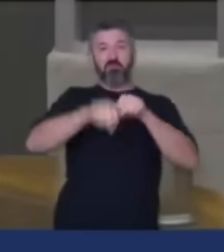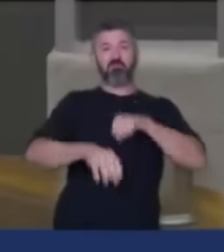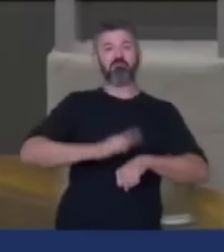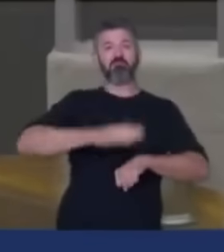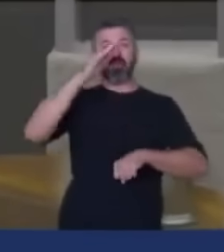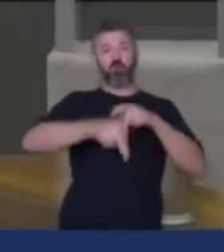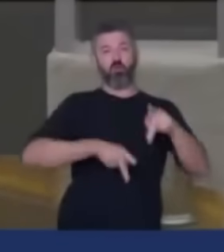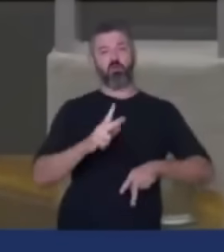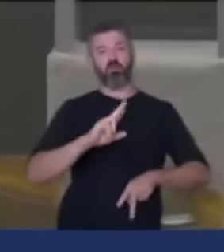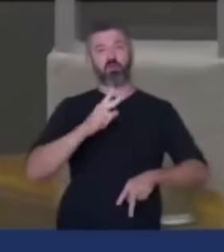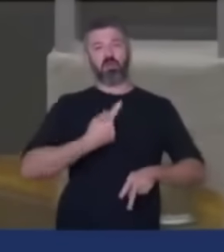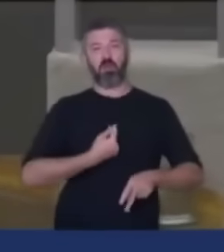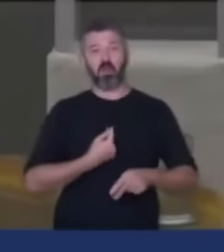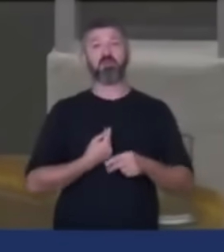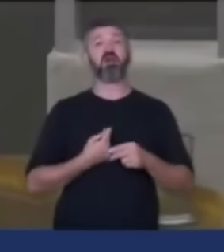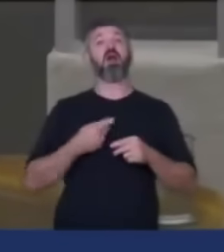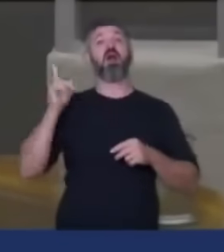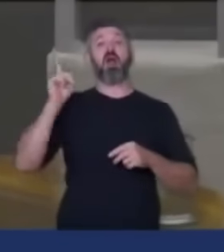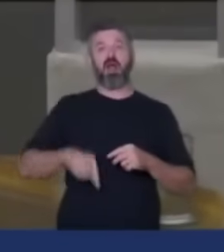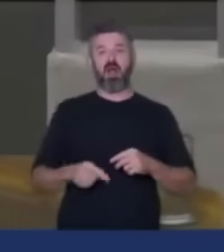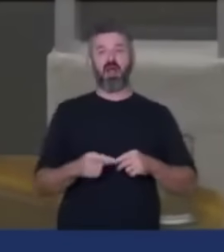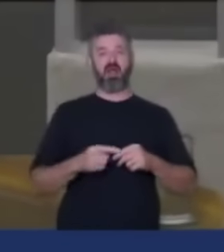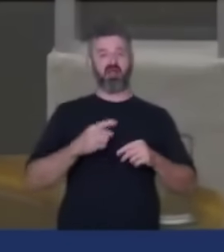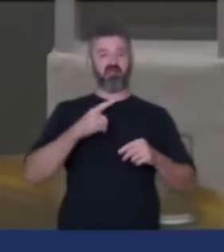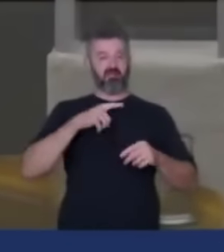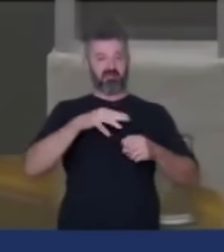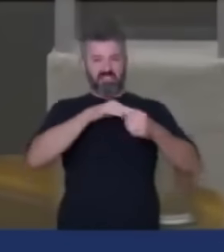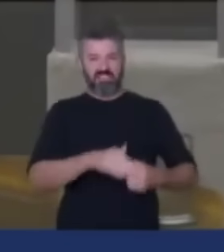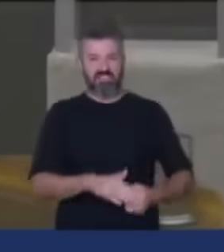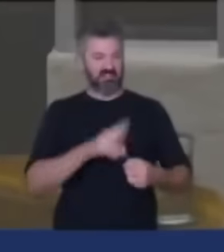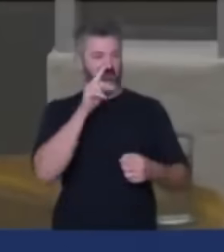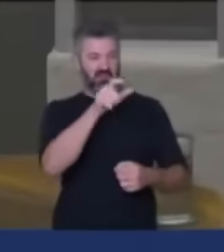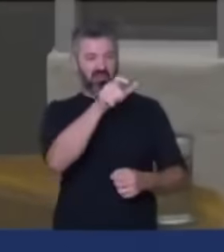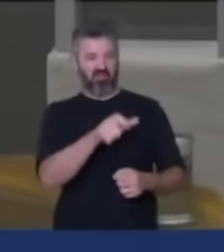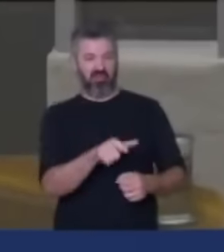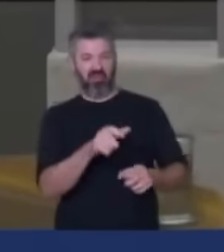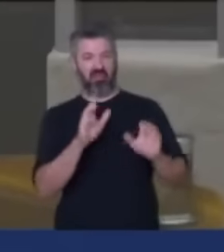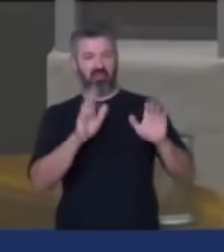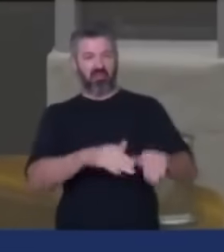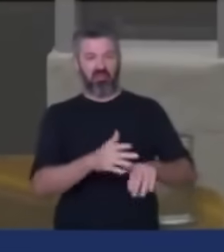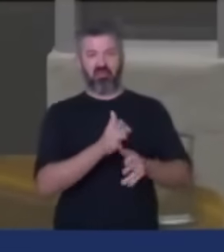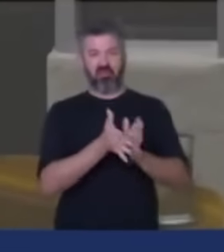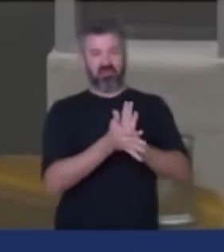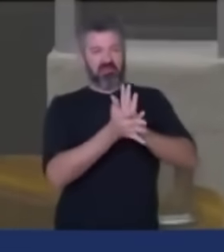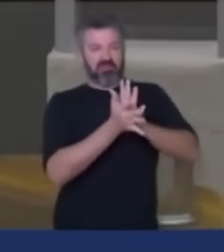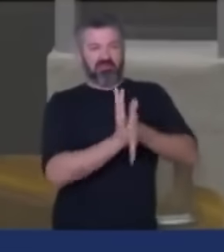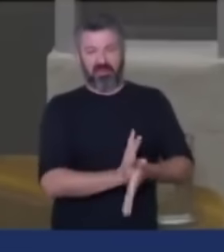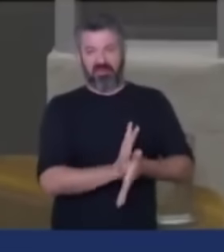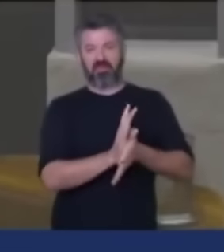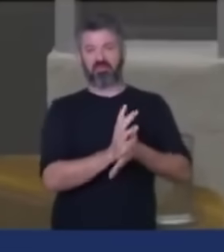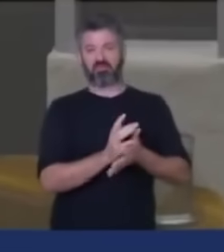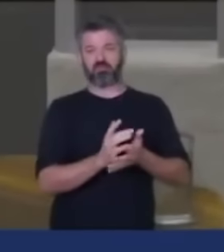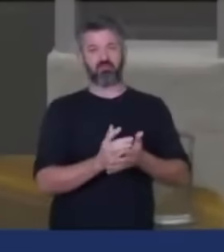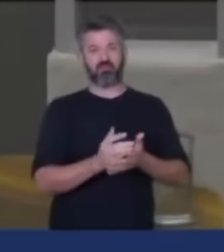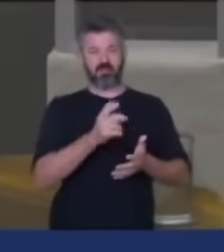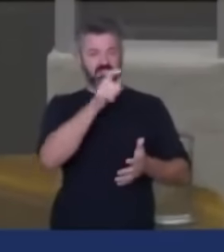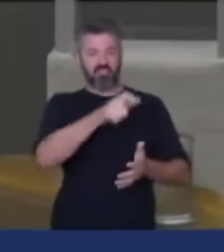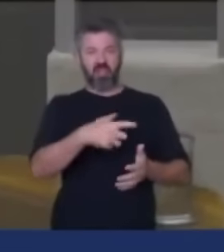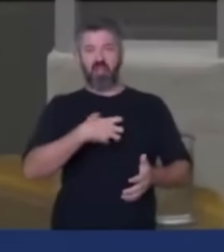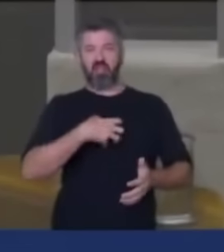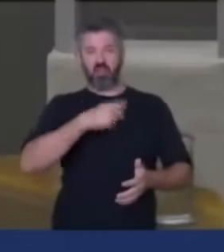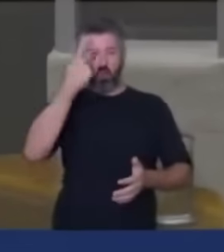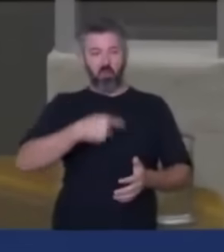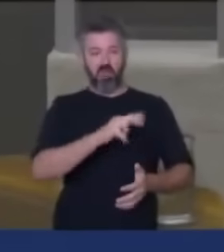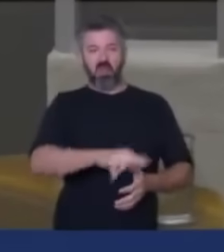população é o olhar do estigma é o olhar do estereótipo é o olhar do preconceito é o olhar da desumanização que faz